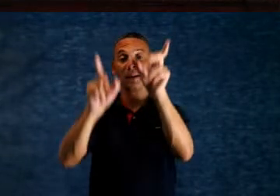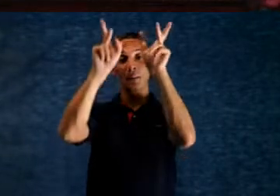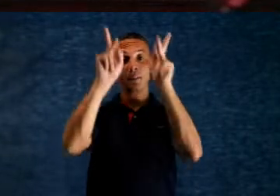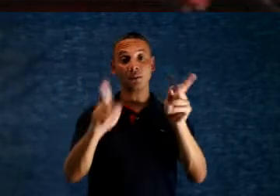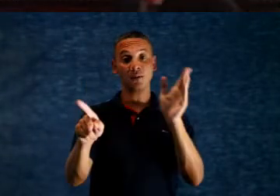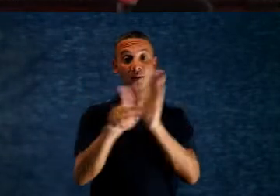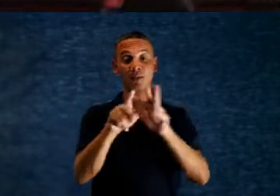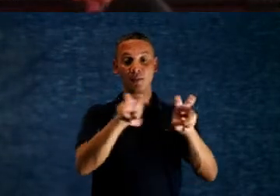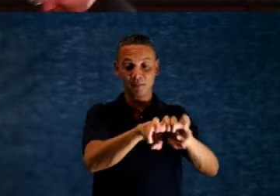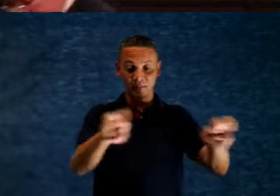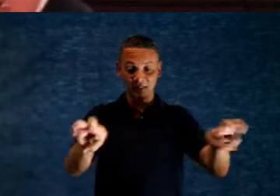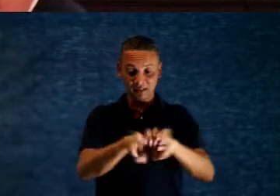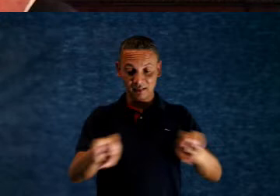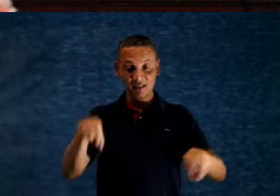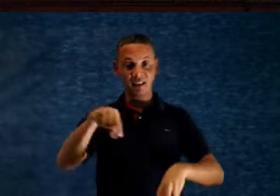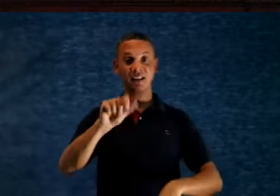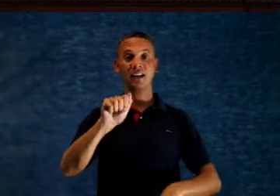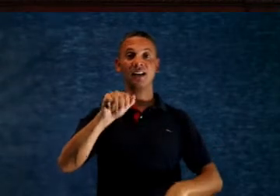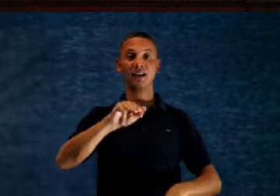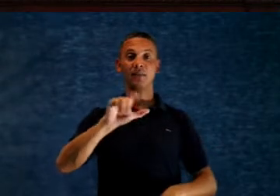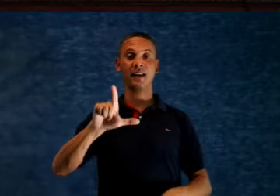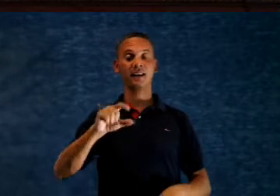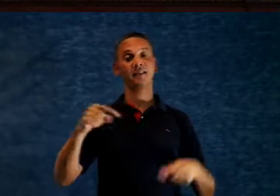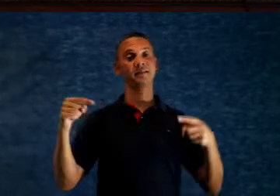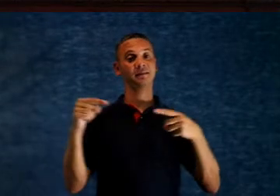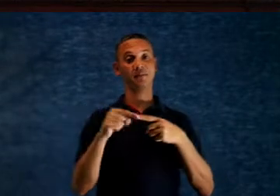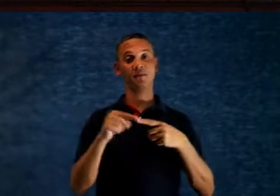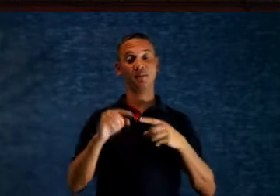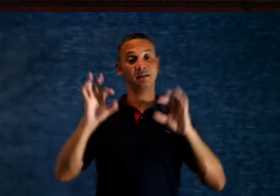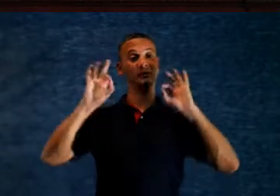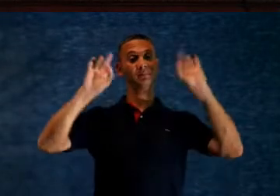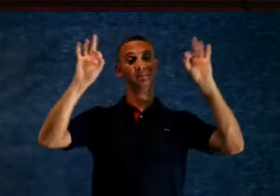a construção, o edifício literário que